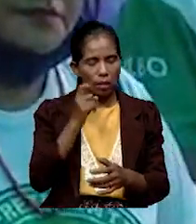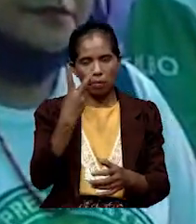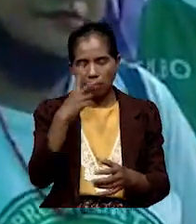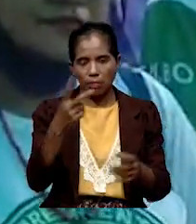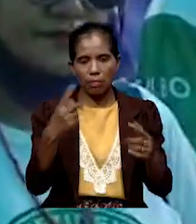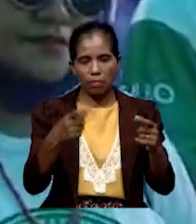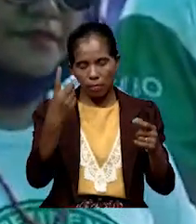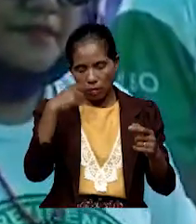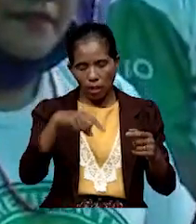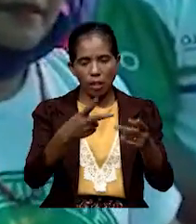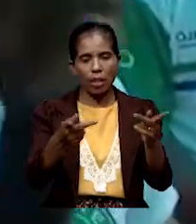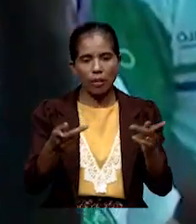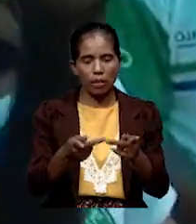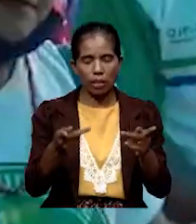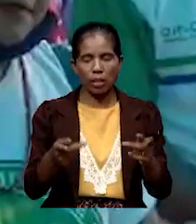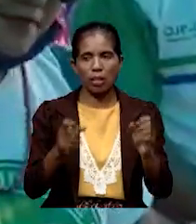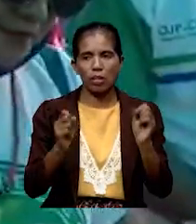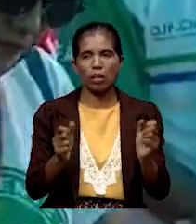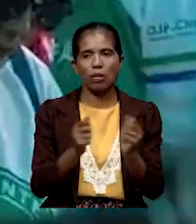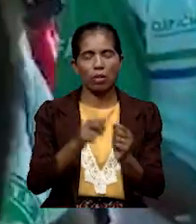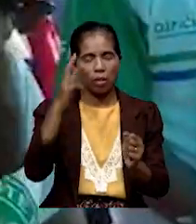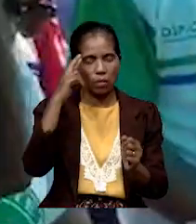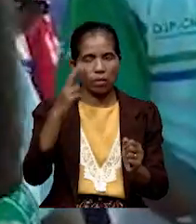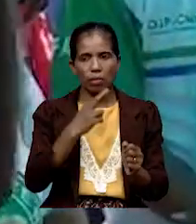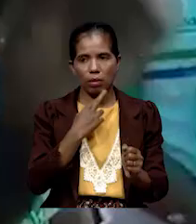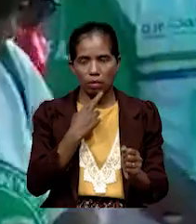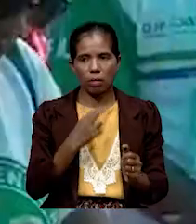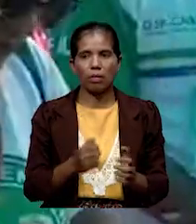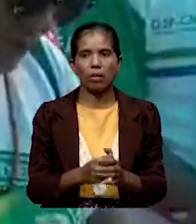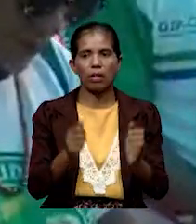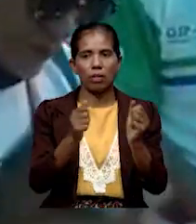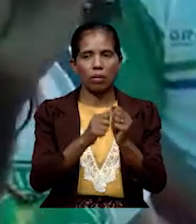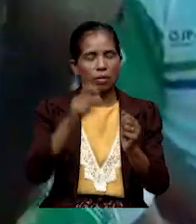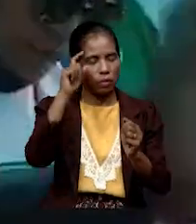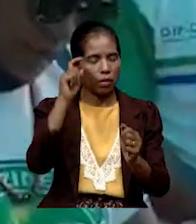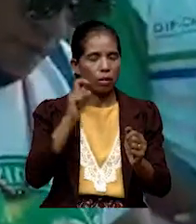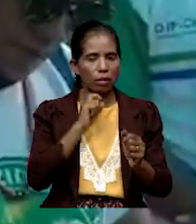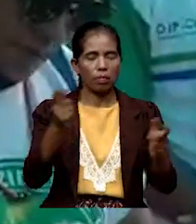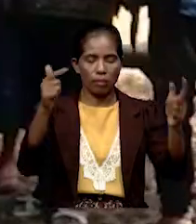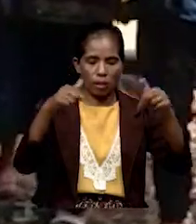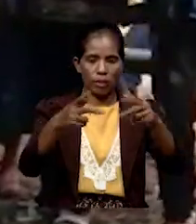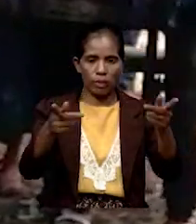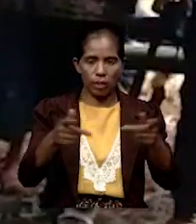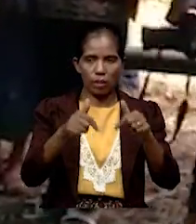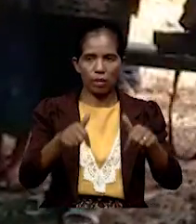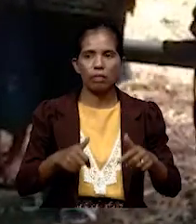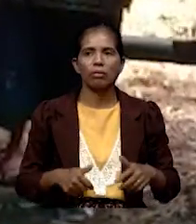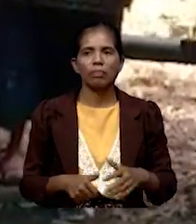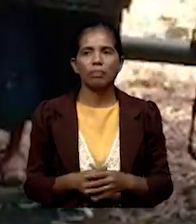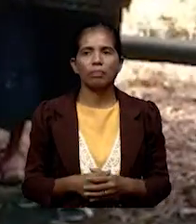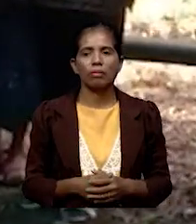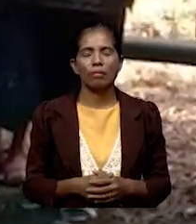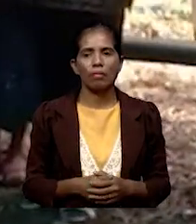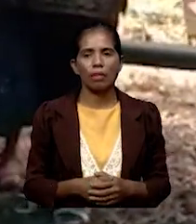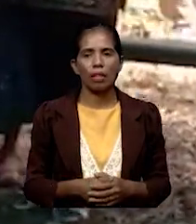Fatini, considera Fatini, Roabo Ramos, Roabo Nana, makamaya fatini dane. Saudoso Nicolau